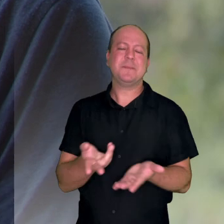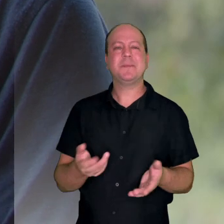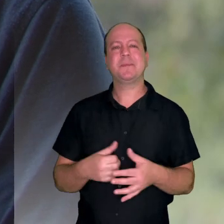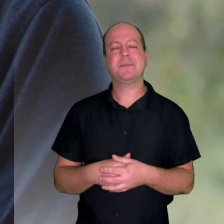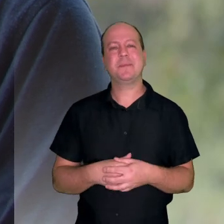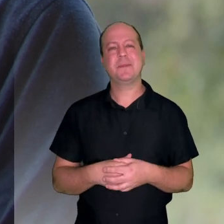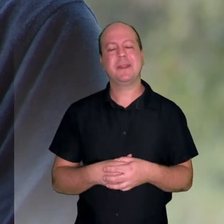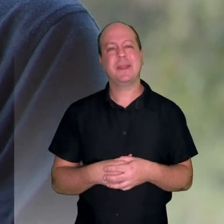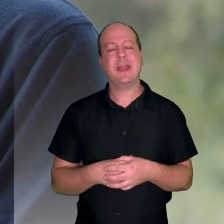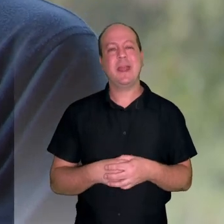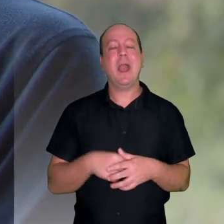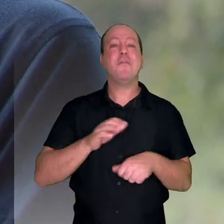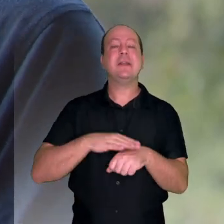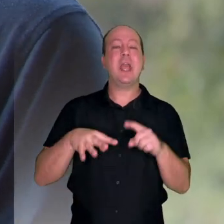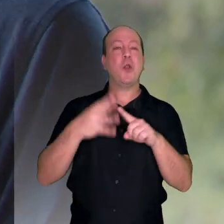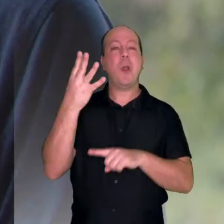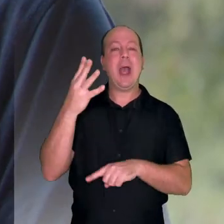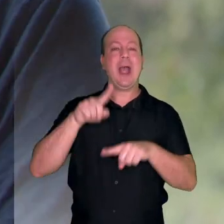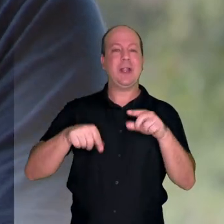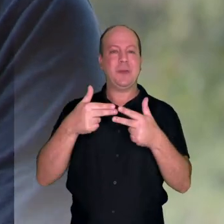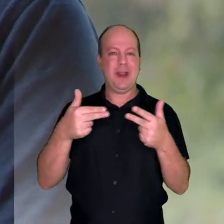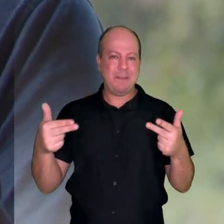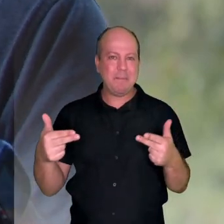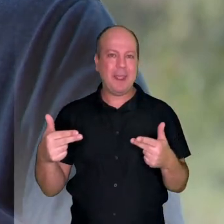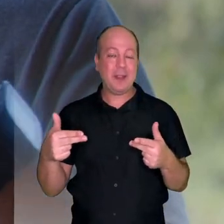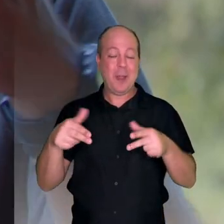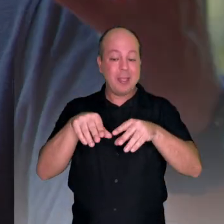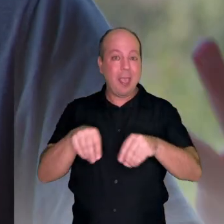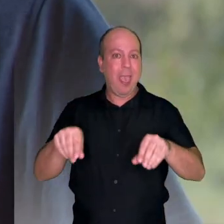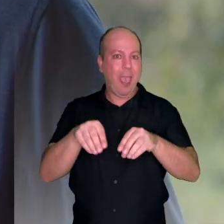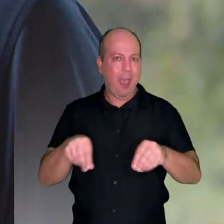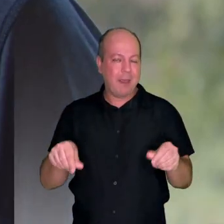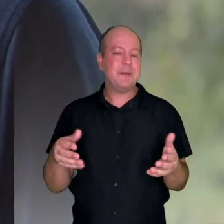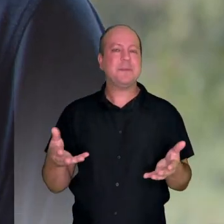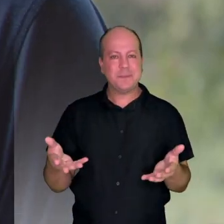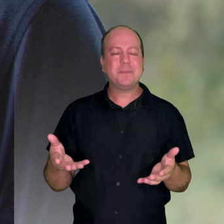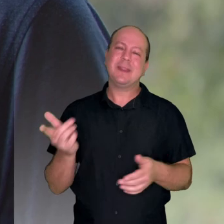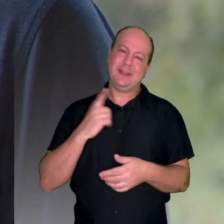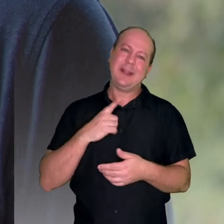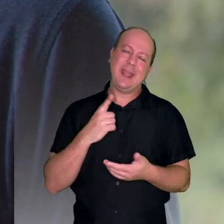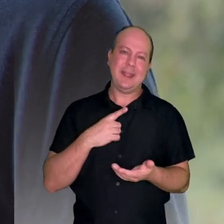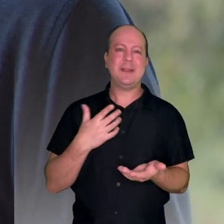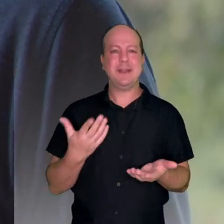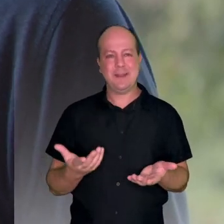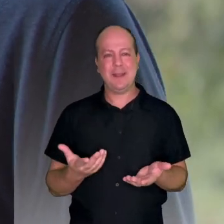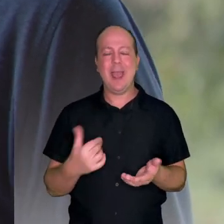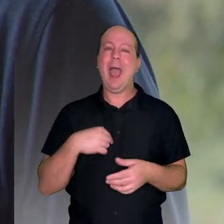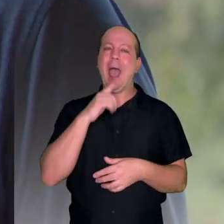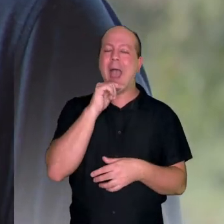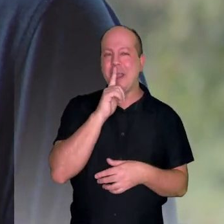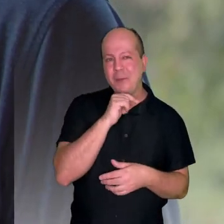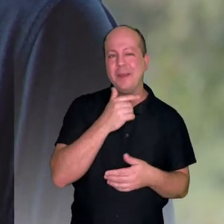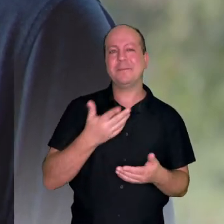mantida, era fazer dos 4 elementos. A gente fez o das montanhas, que seria a terra, e já tem o